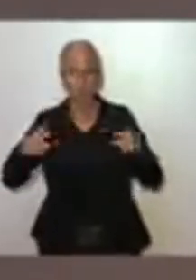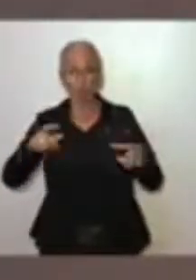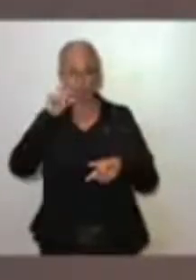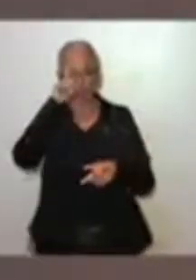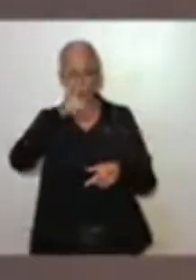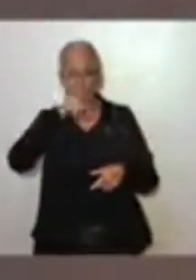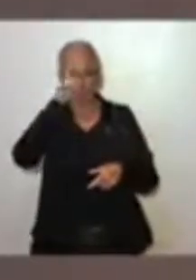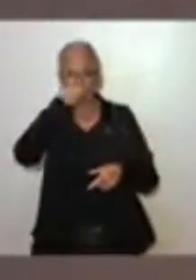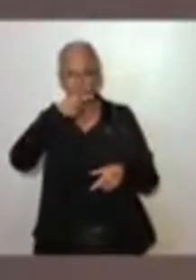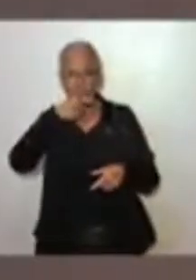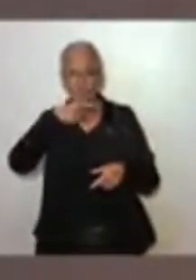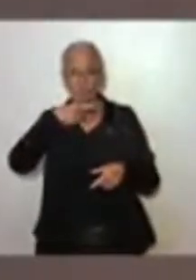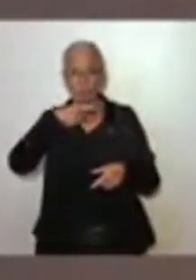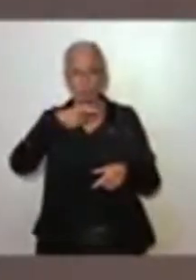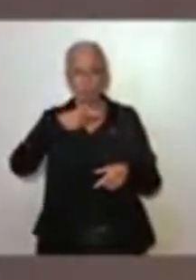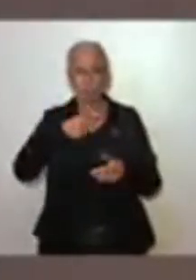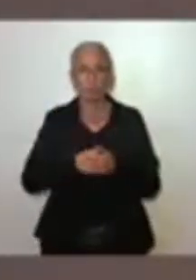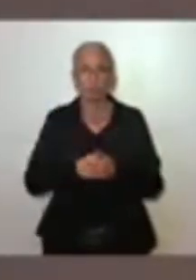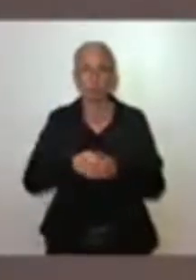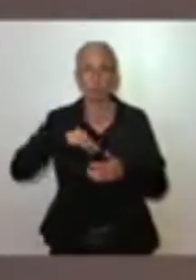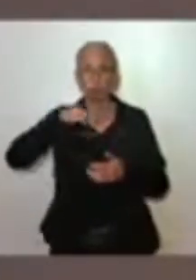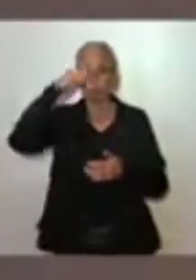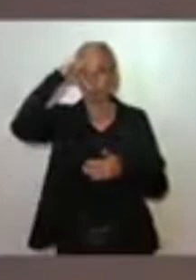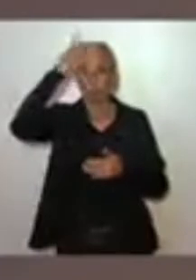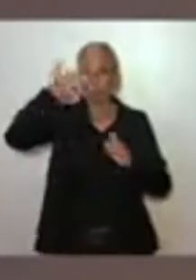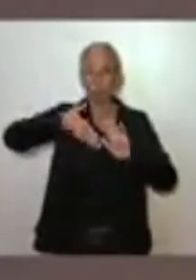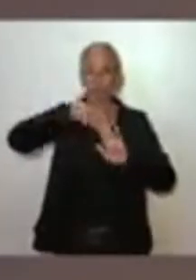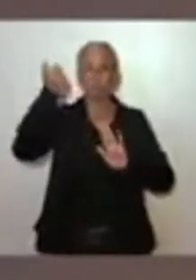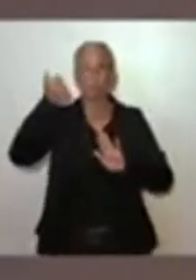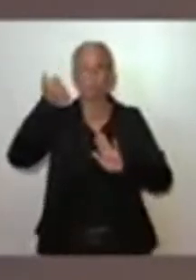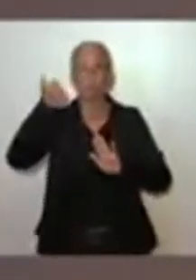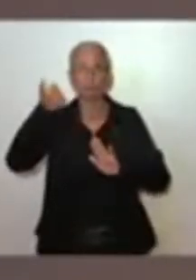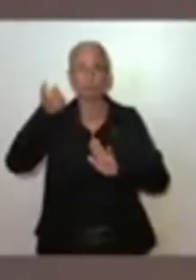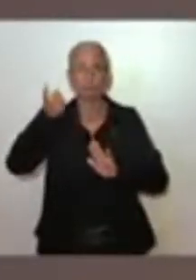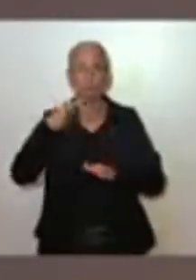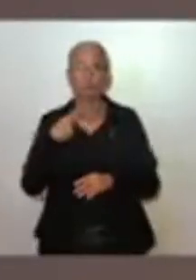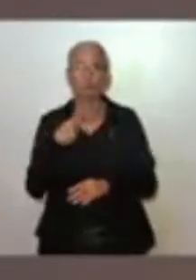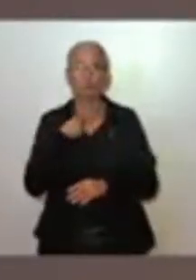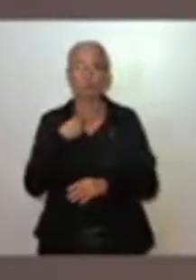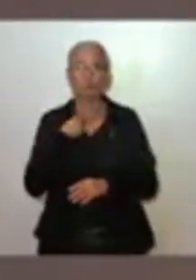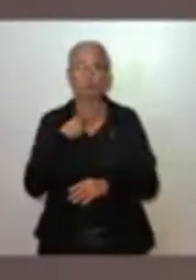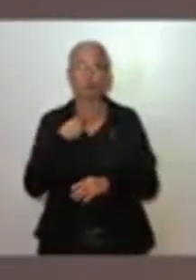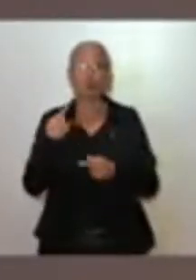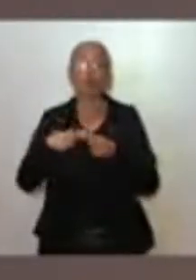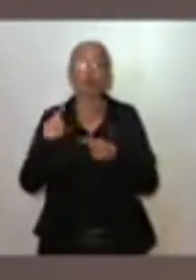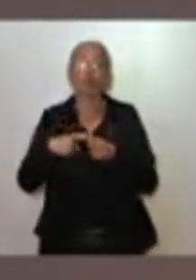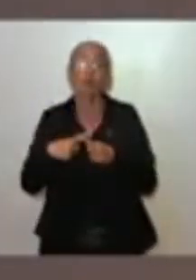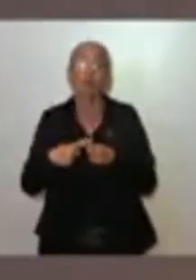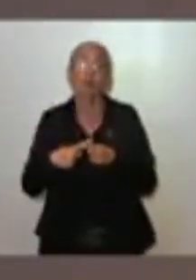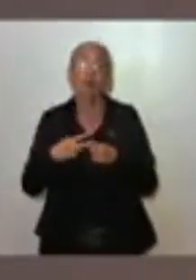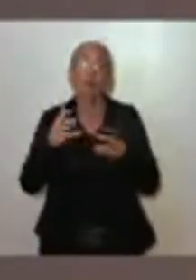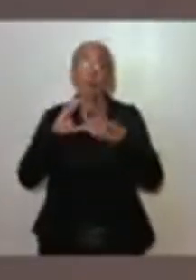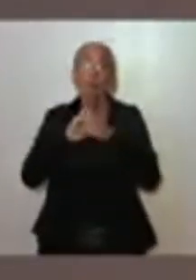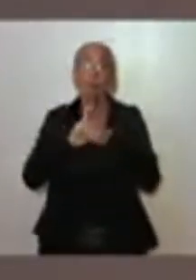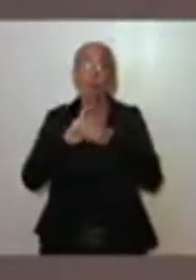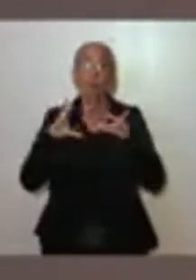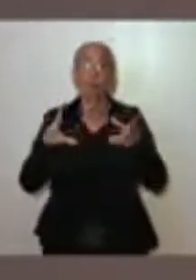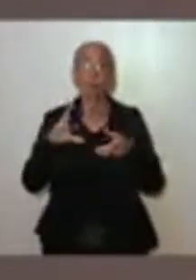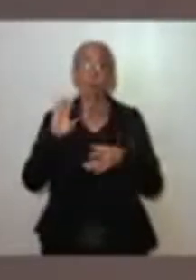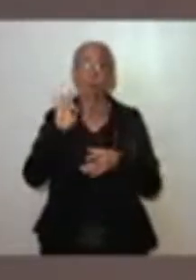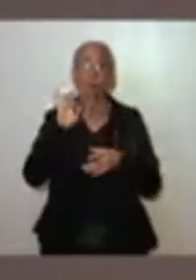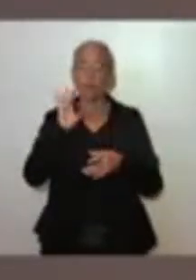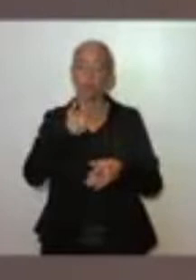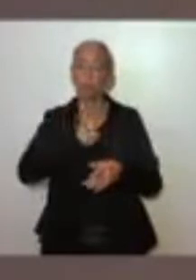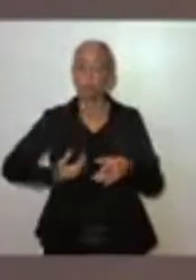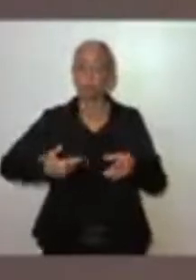que vão jogar os dois Cristão os dois muçulmanos pela janela e por Qual razão Por que a democracia não é só